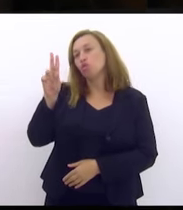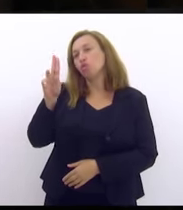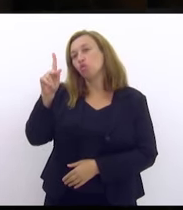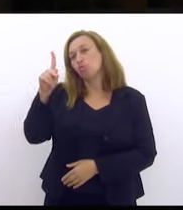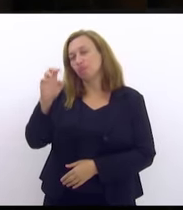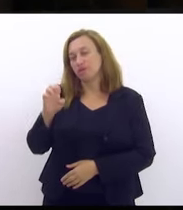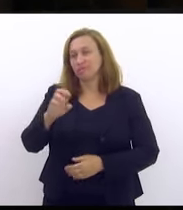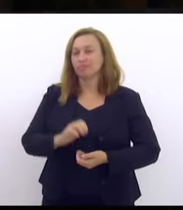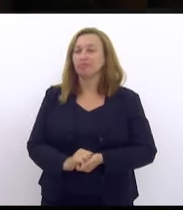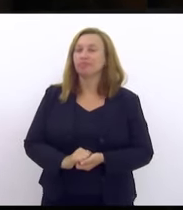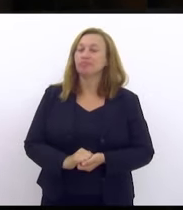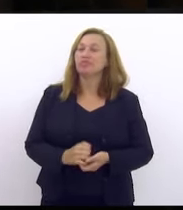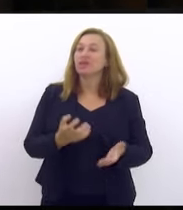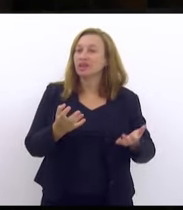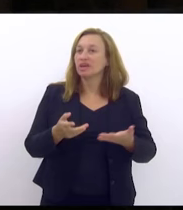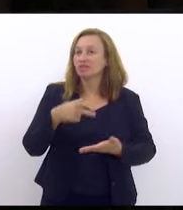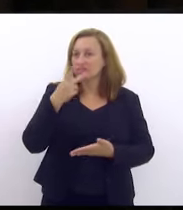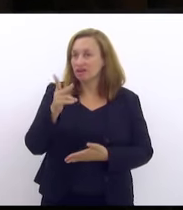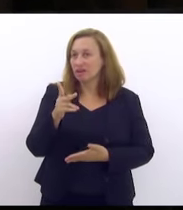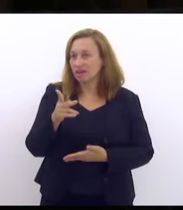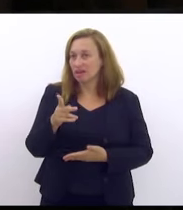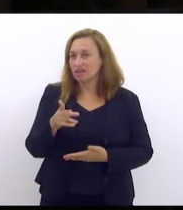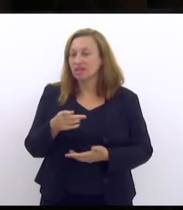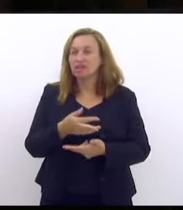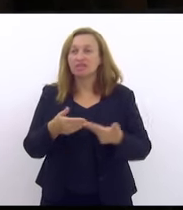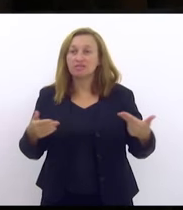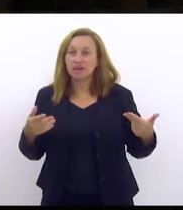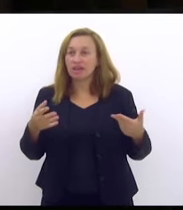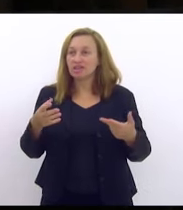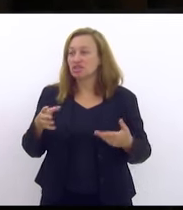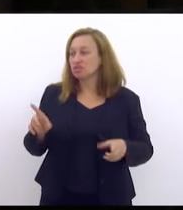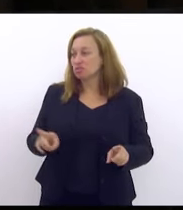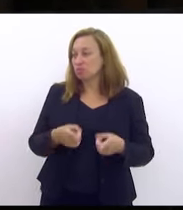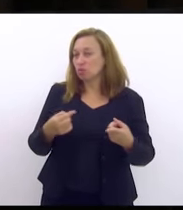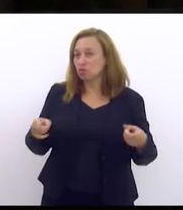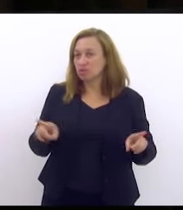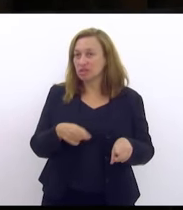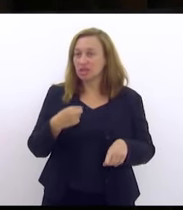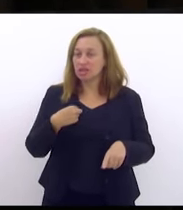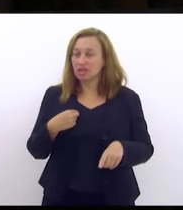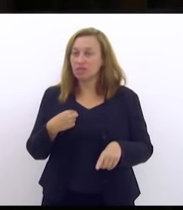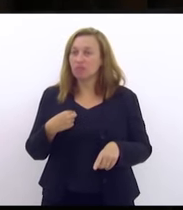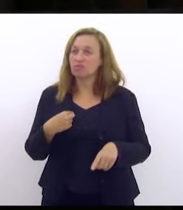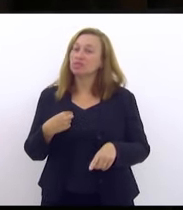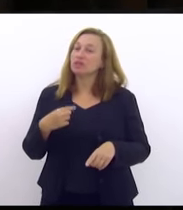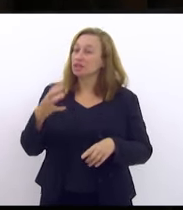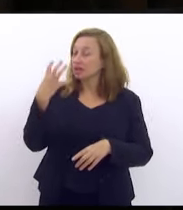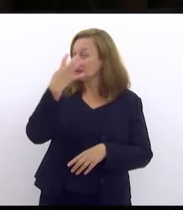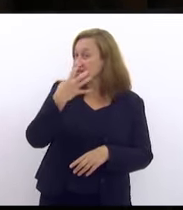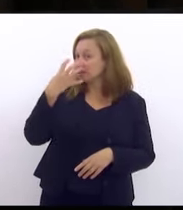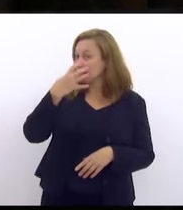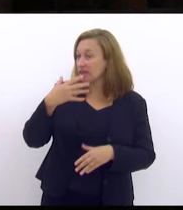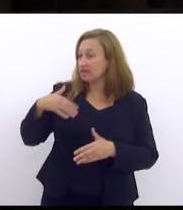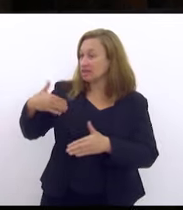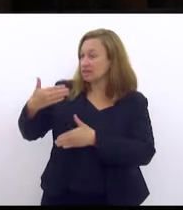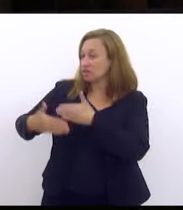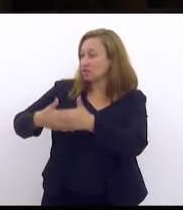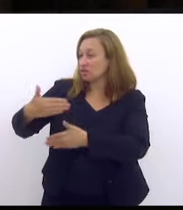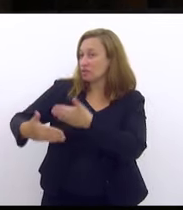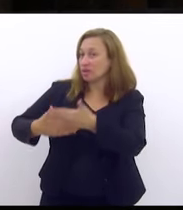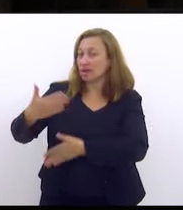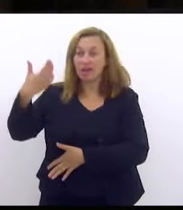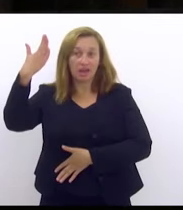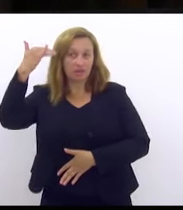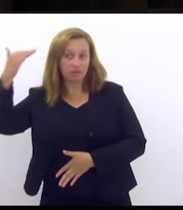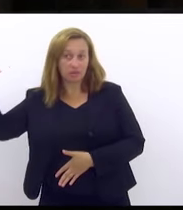que, dentre muitas canções que compus durante a minha trajetória, talvez uma das mais famosas é